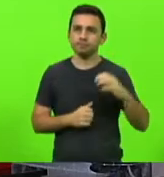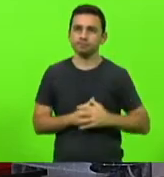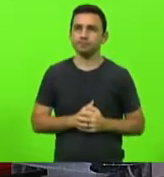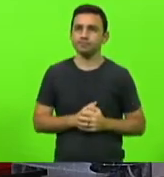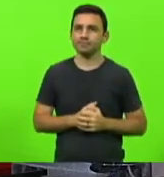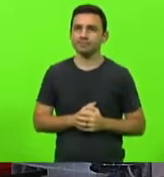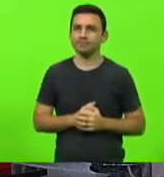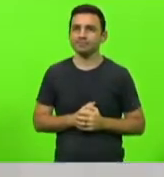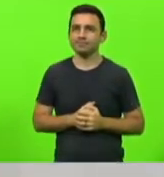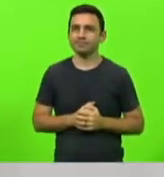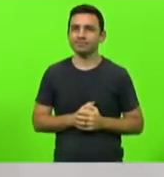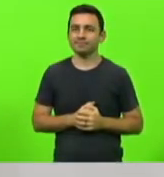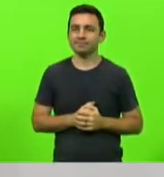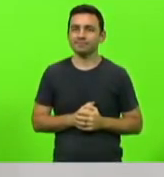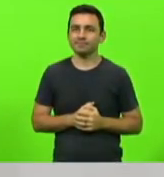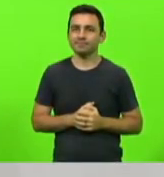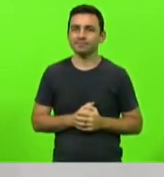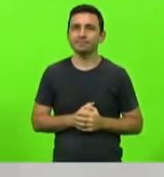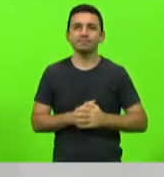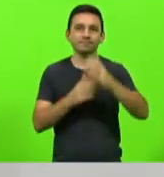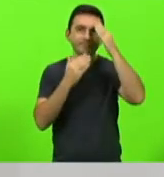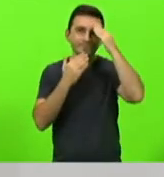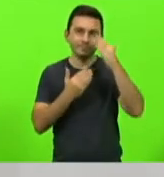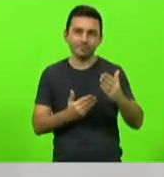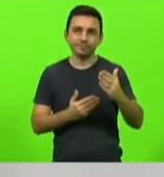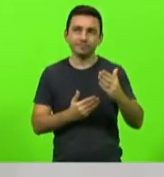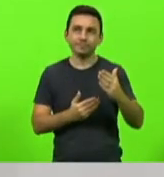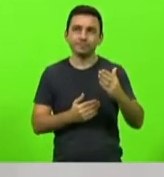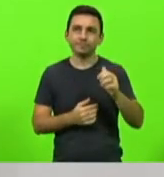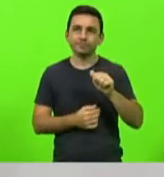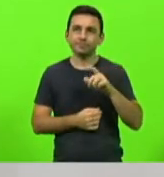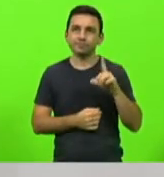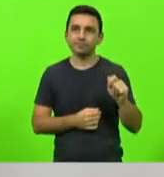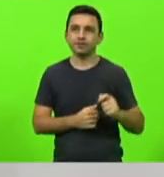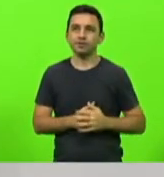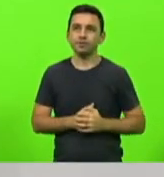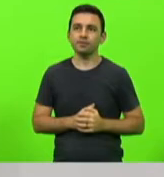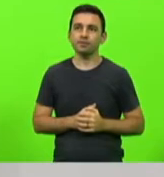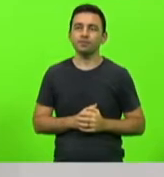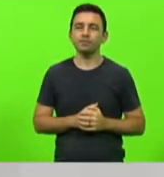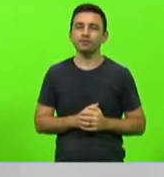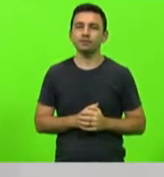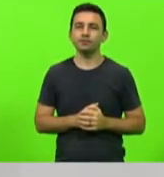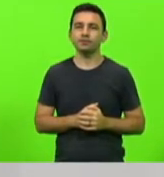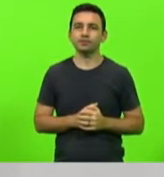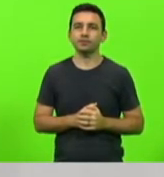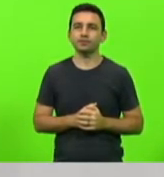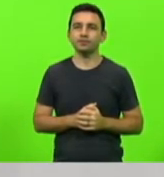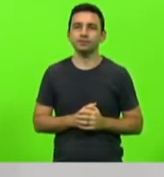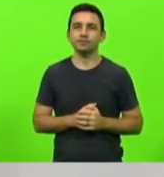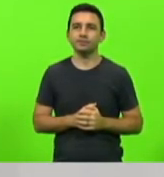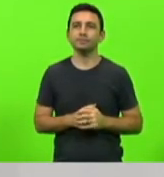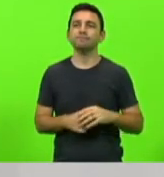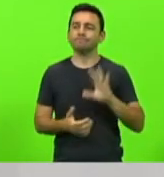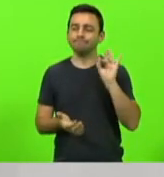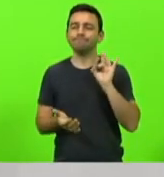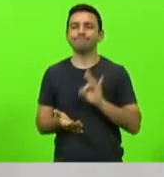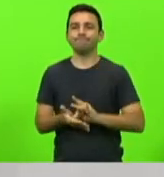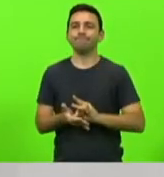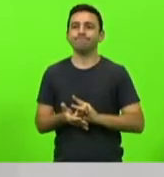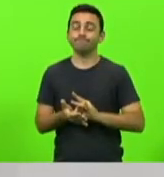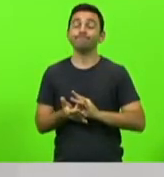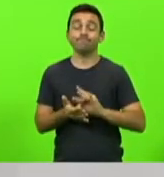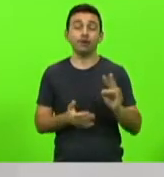bom? Era isso. Obrigado, deputada Ada De Luca. e realmente valorizar